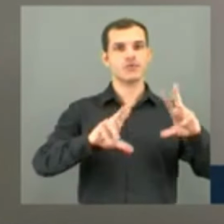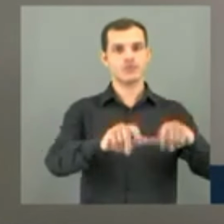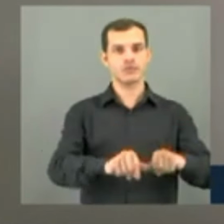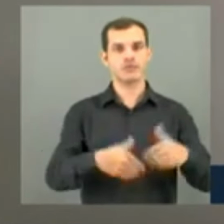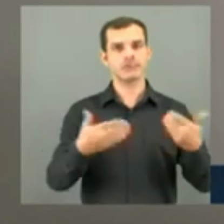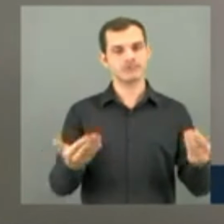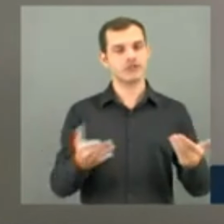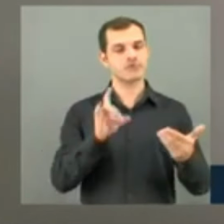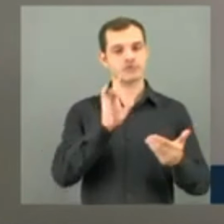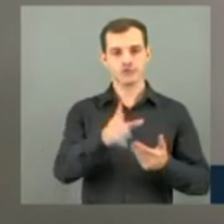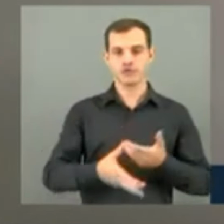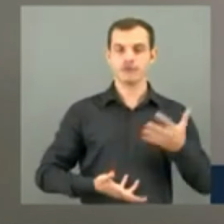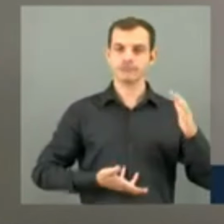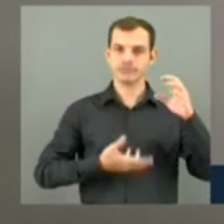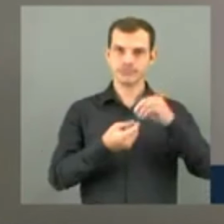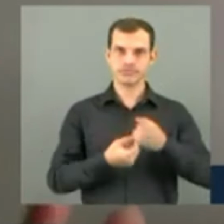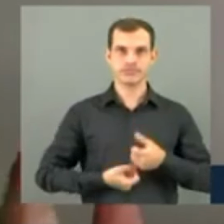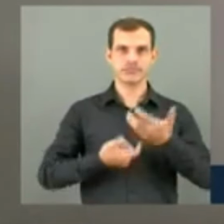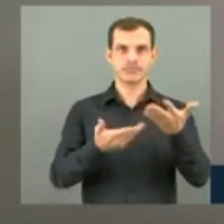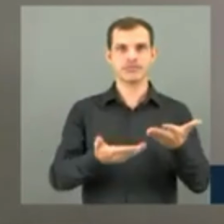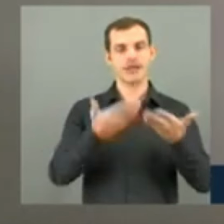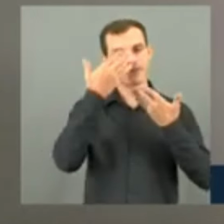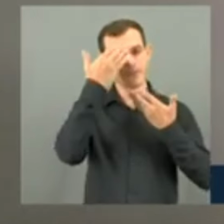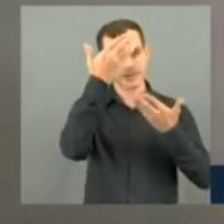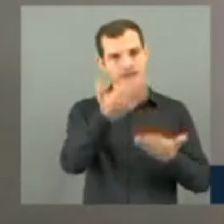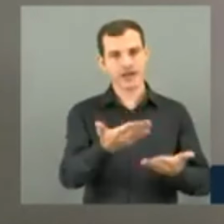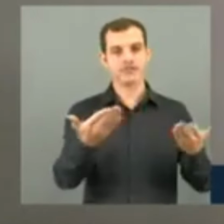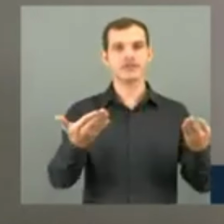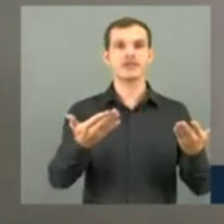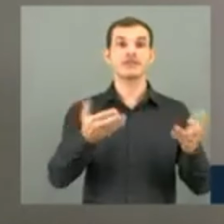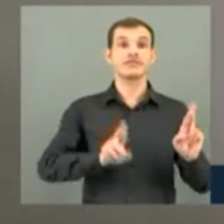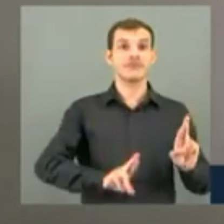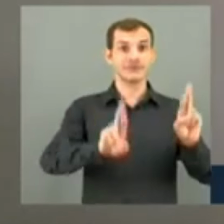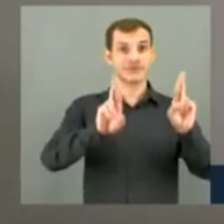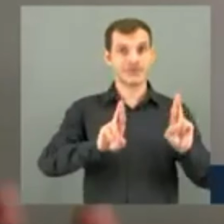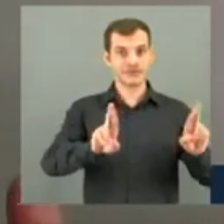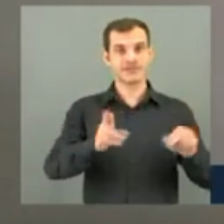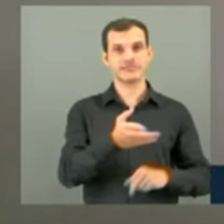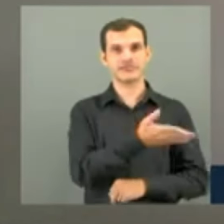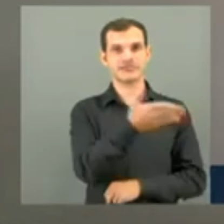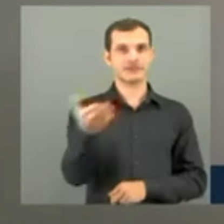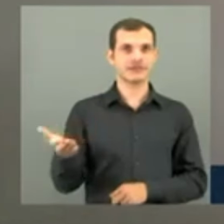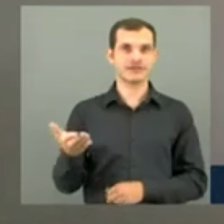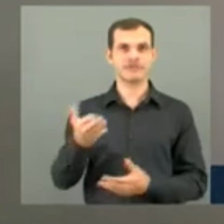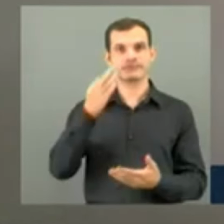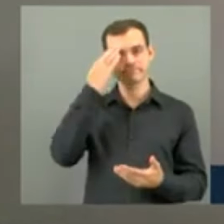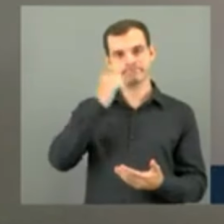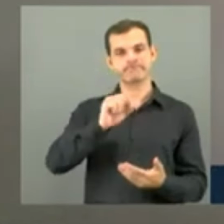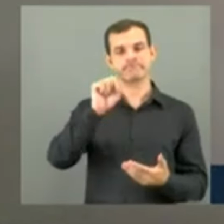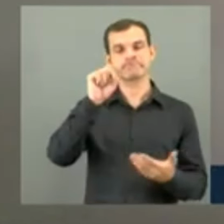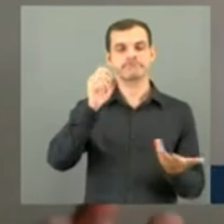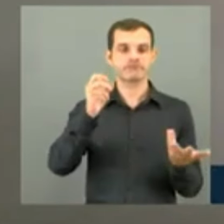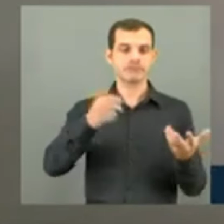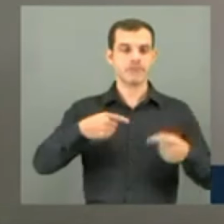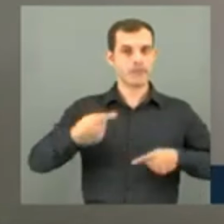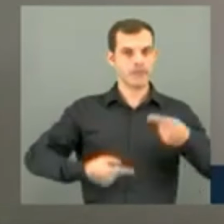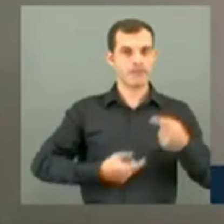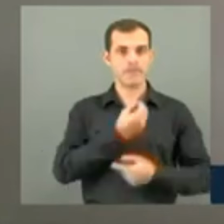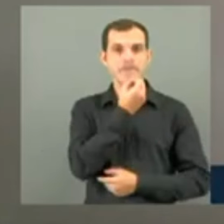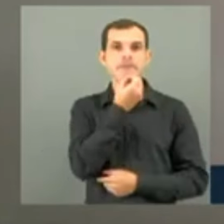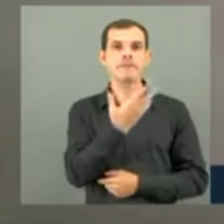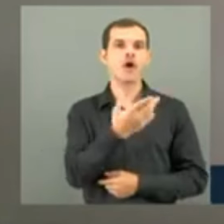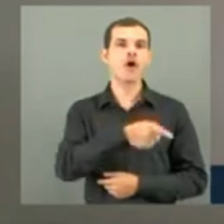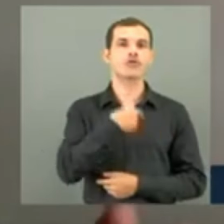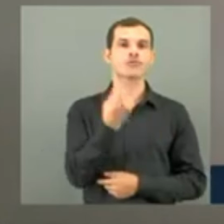isso, agradeço aí o momento e desejo, né, luz, sabedoria a todos para que a gente possa, de fato, conseguir ter aí um